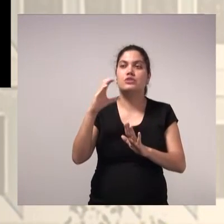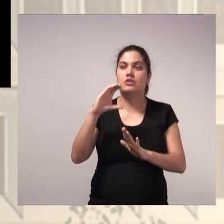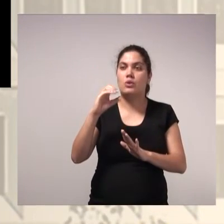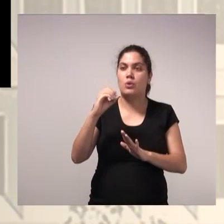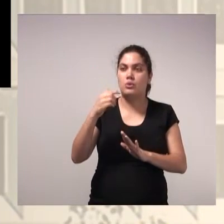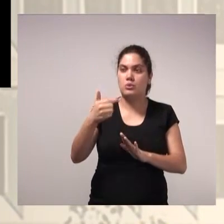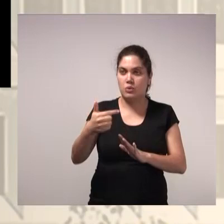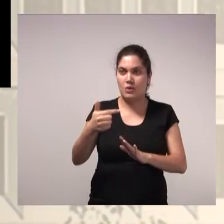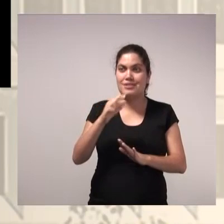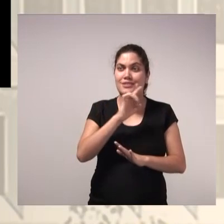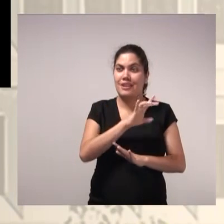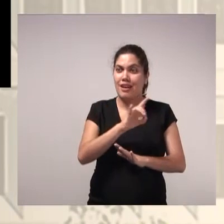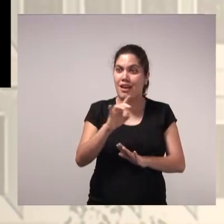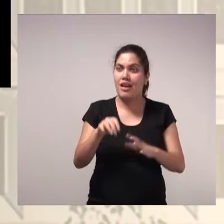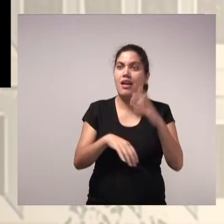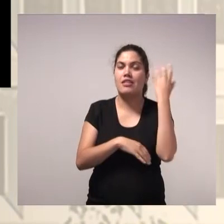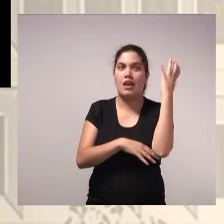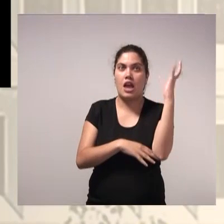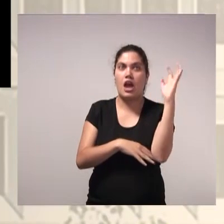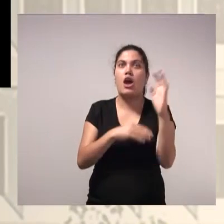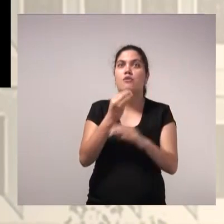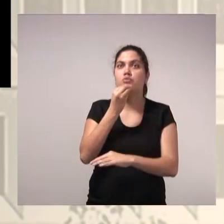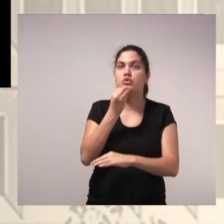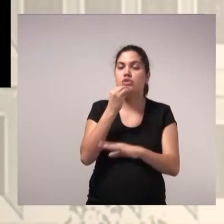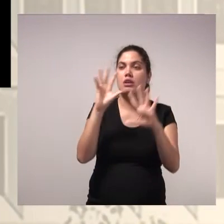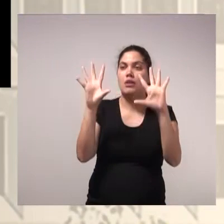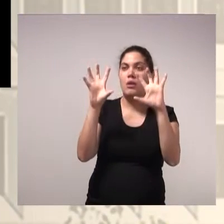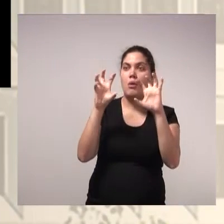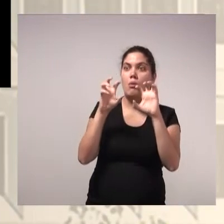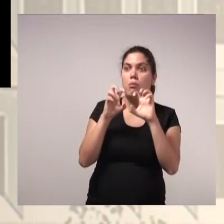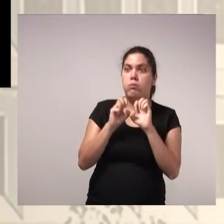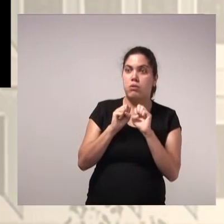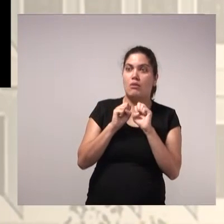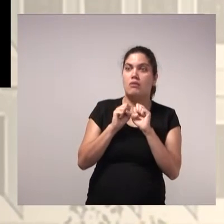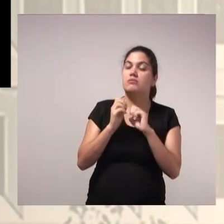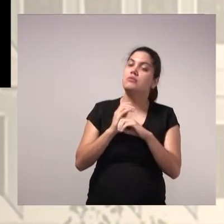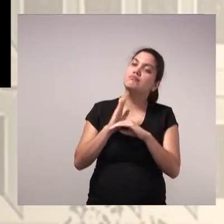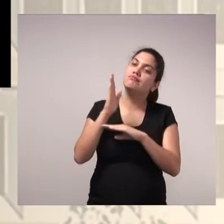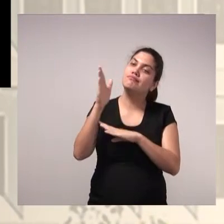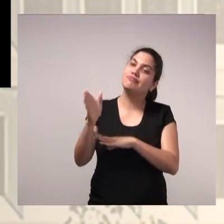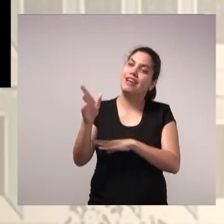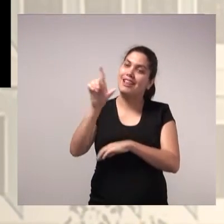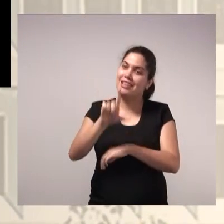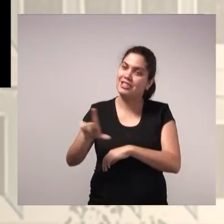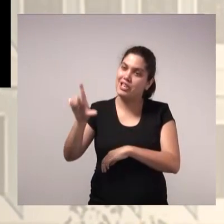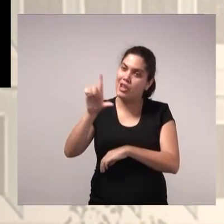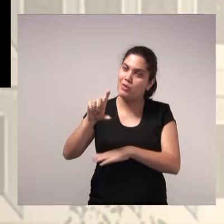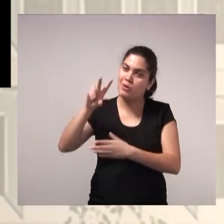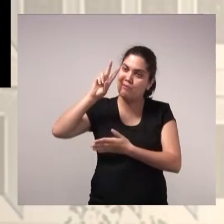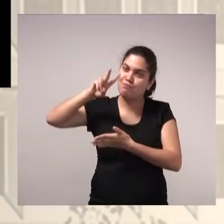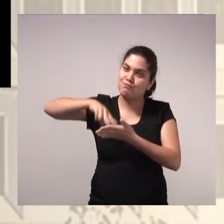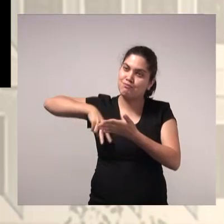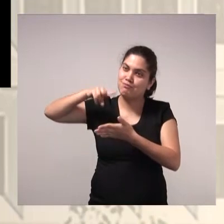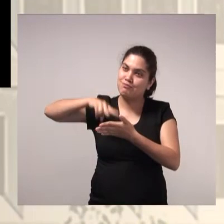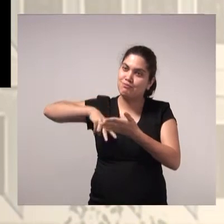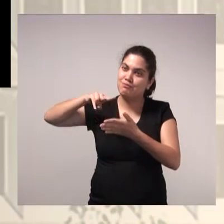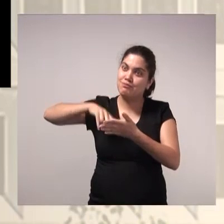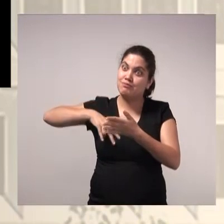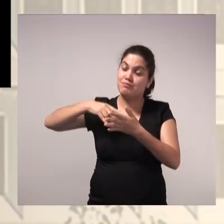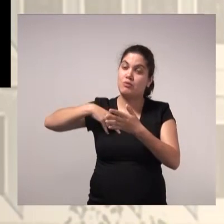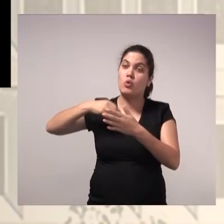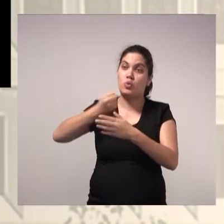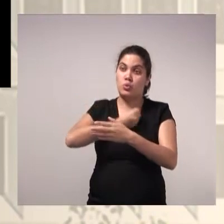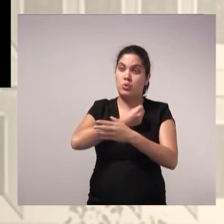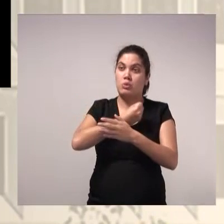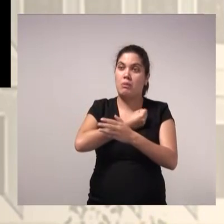carbônico que cada árvore podia absorver. E aí fomos à literatura e descobrimos números assim bastante diversos. Porque o